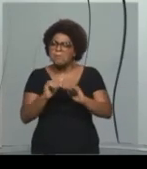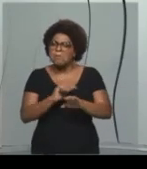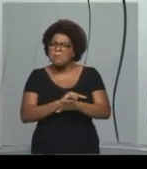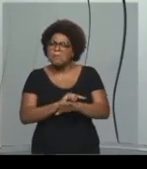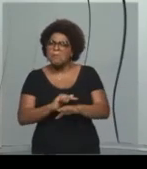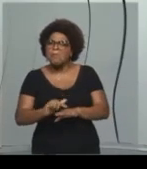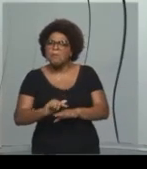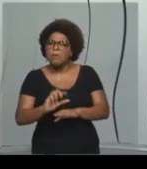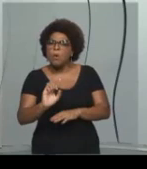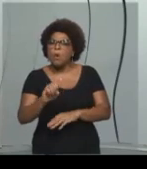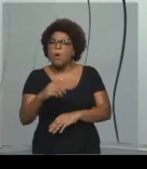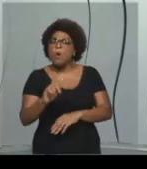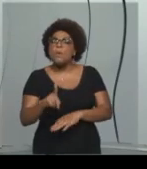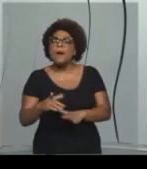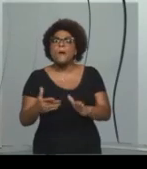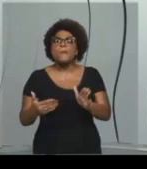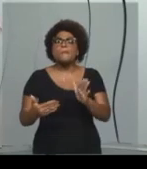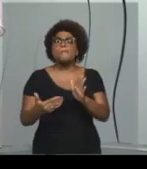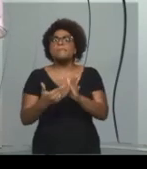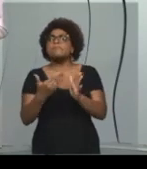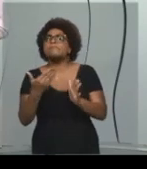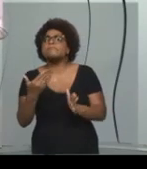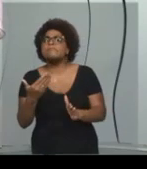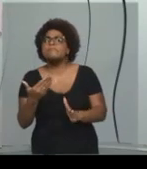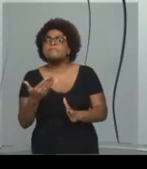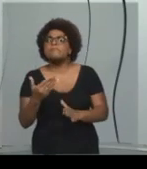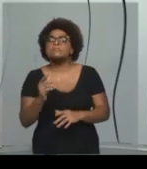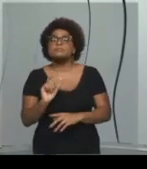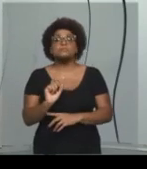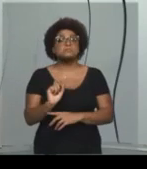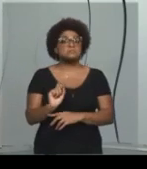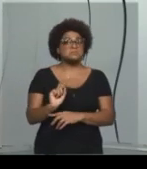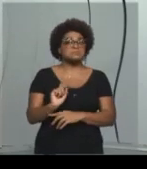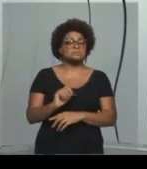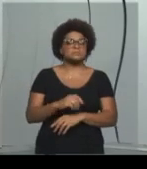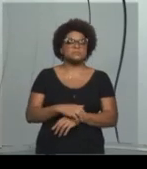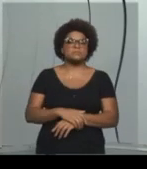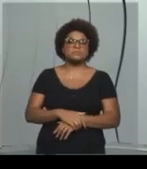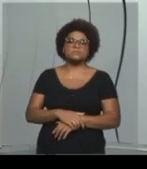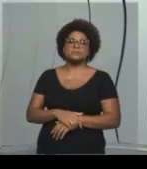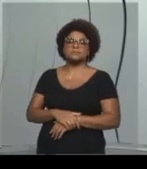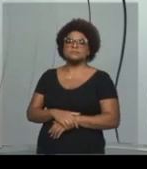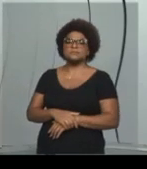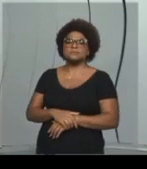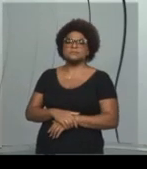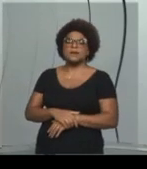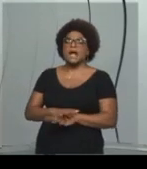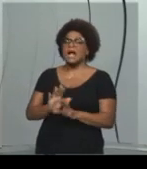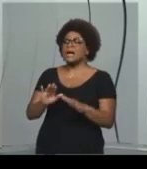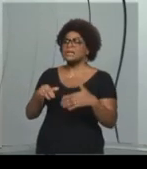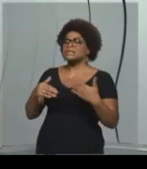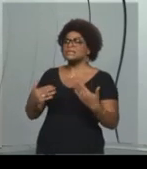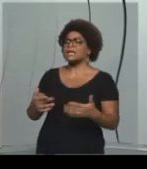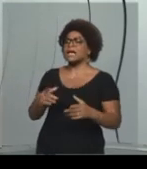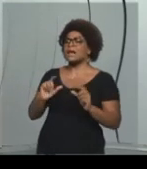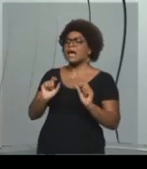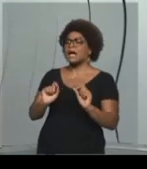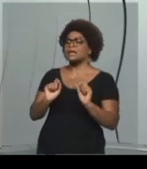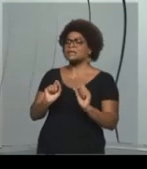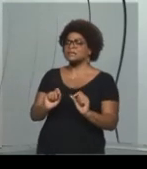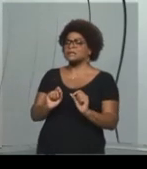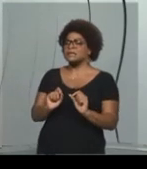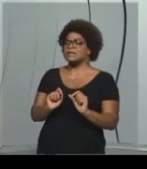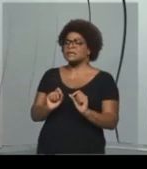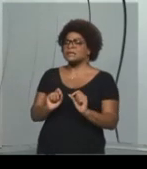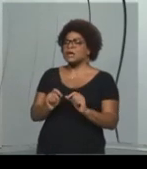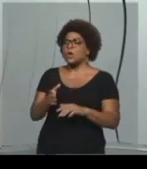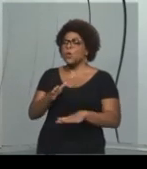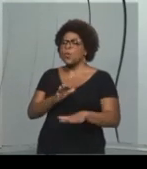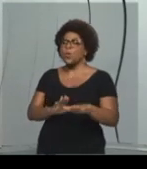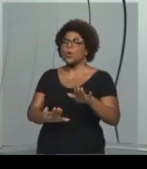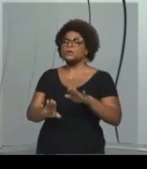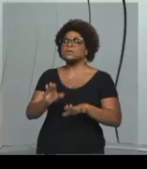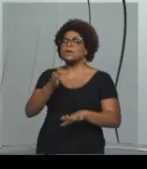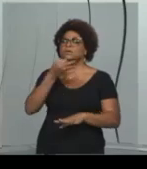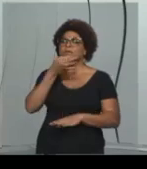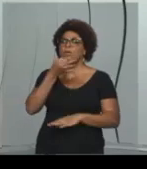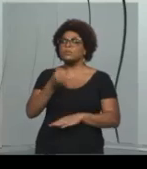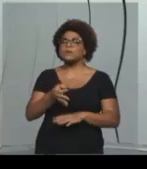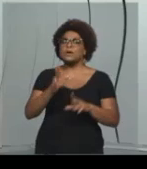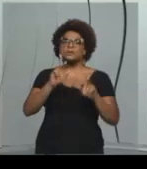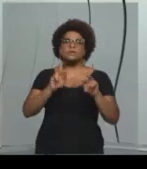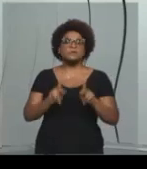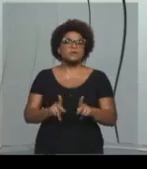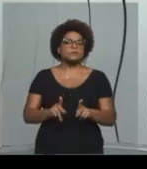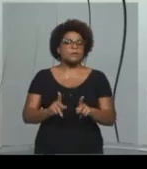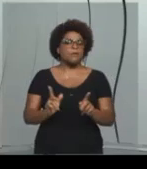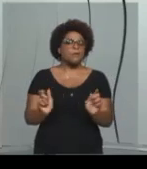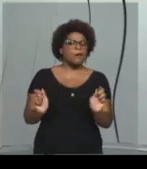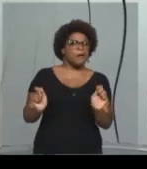essa padronização? Será que o controle da opinião pública é capaz de padronizar os pensamentos? Opa,